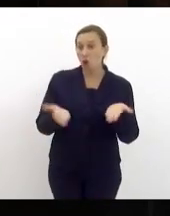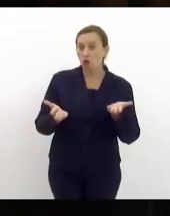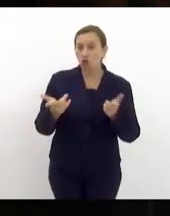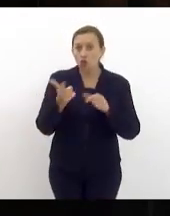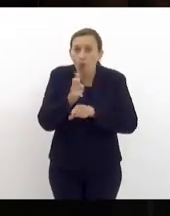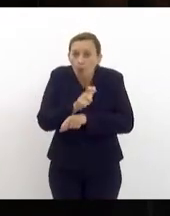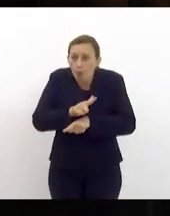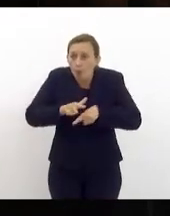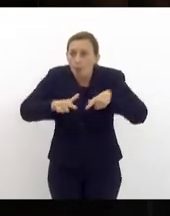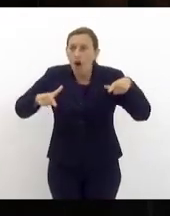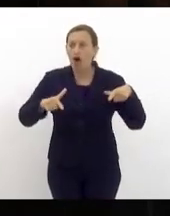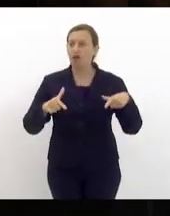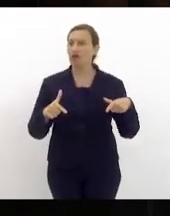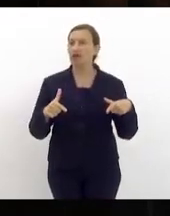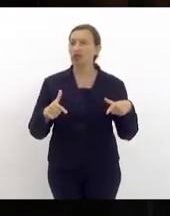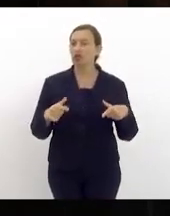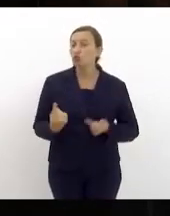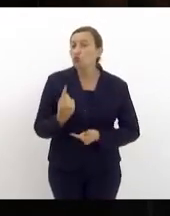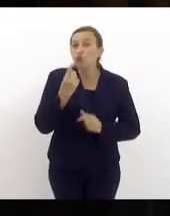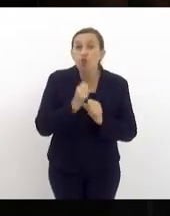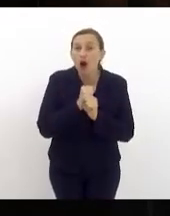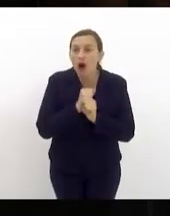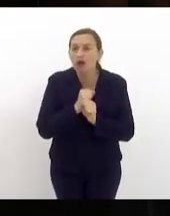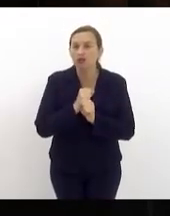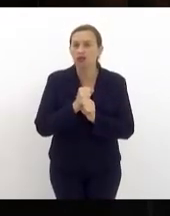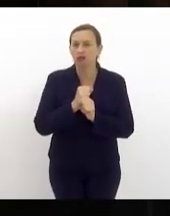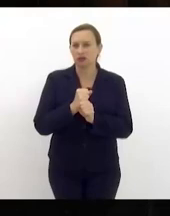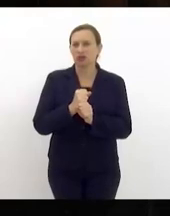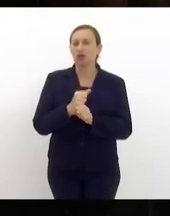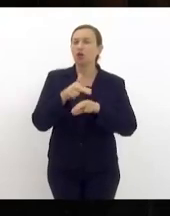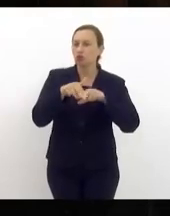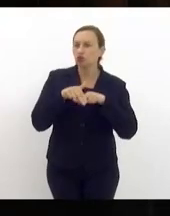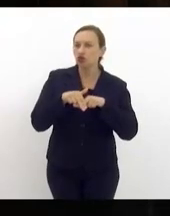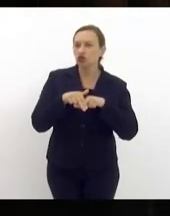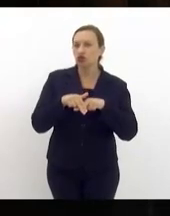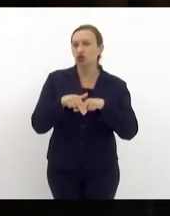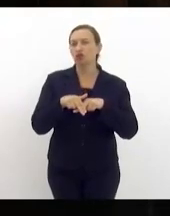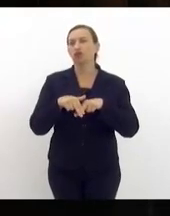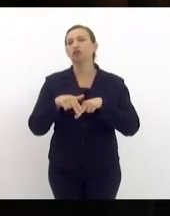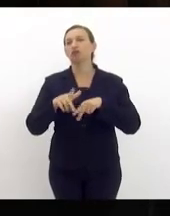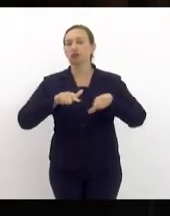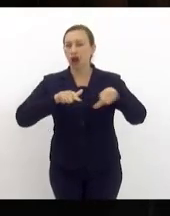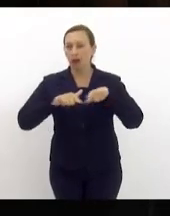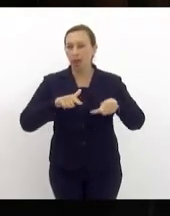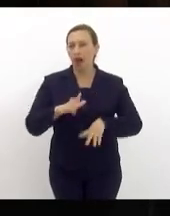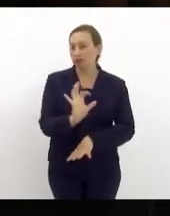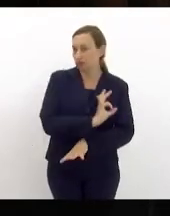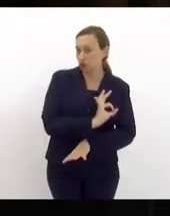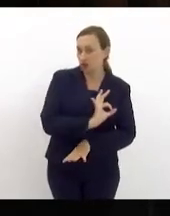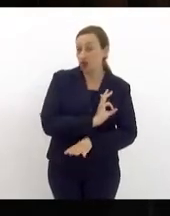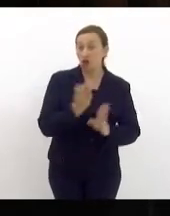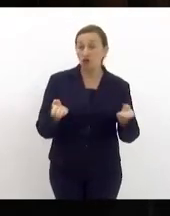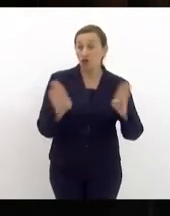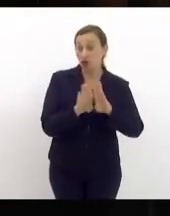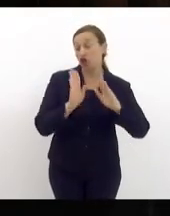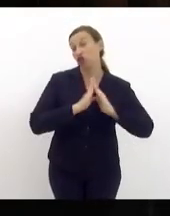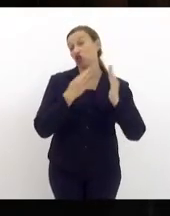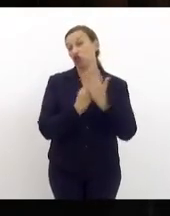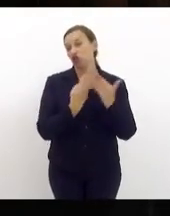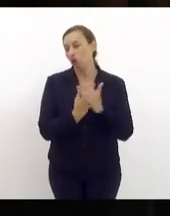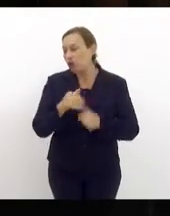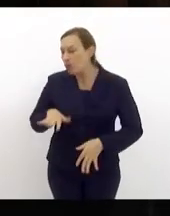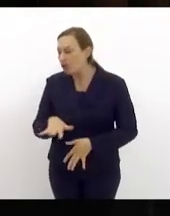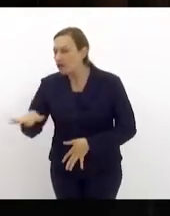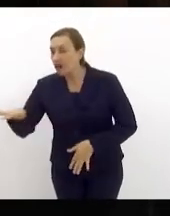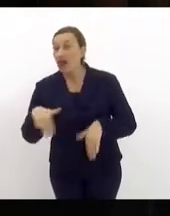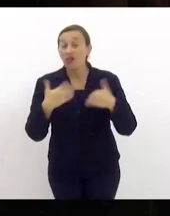vazio, um abismo de pelo menos um ano por conta das operações policiais que fecham as escolas dentro da favela da Maré.